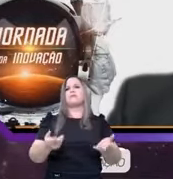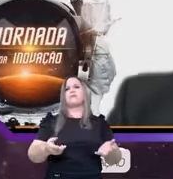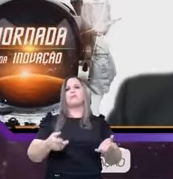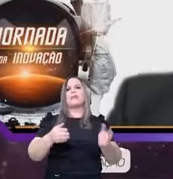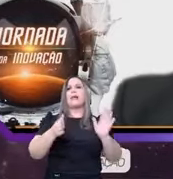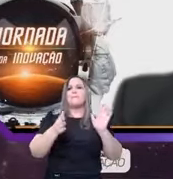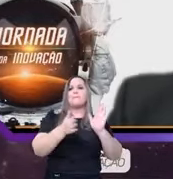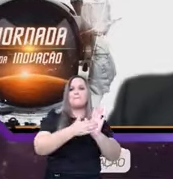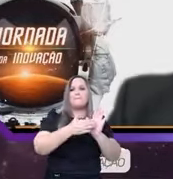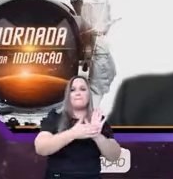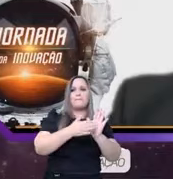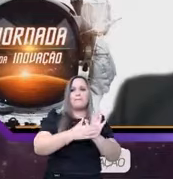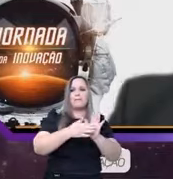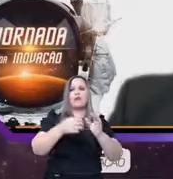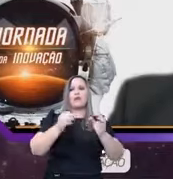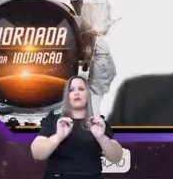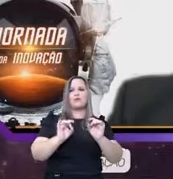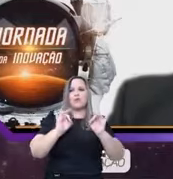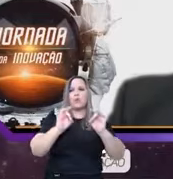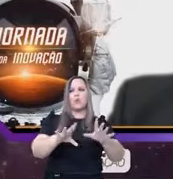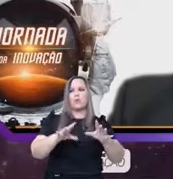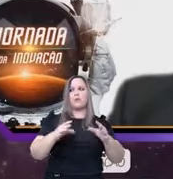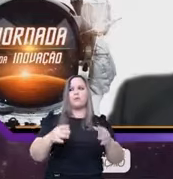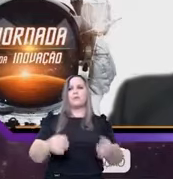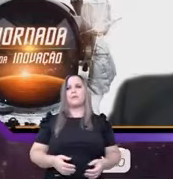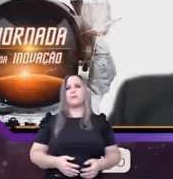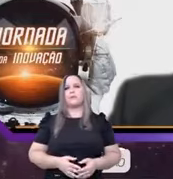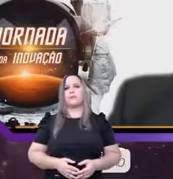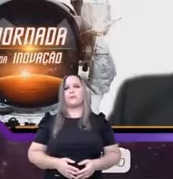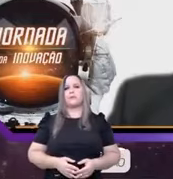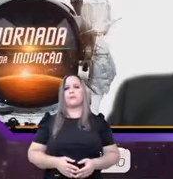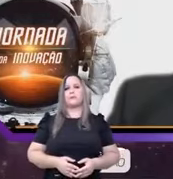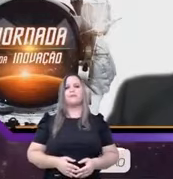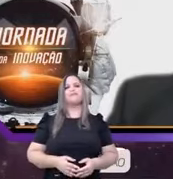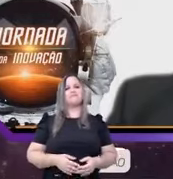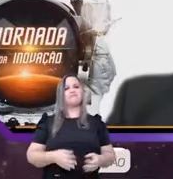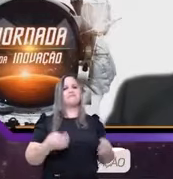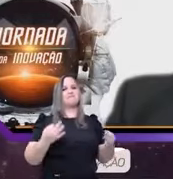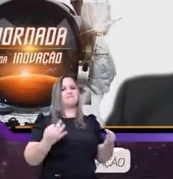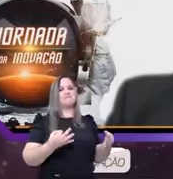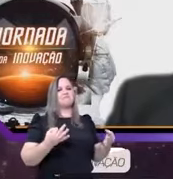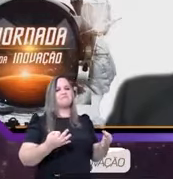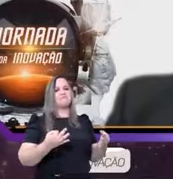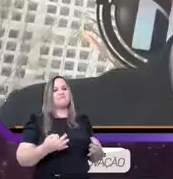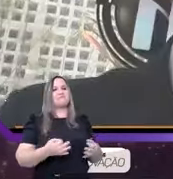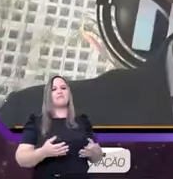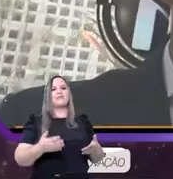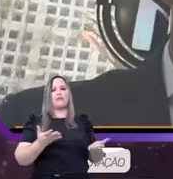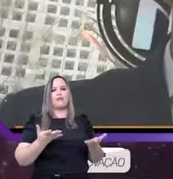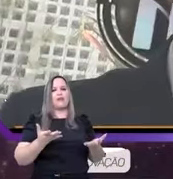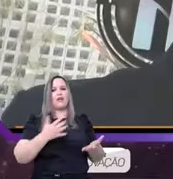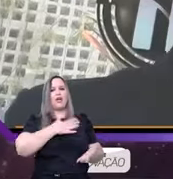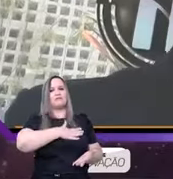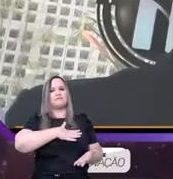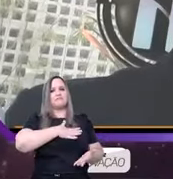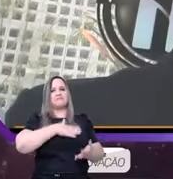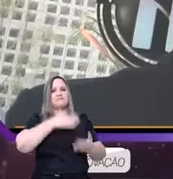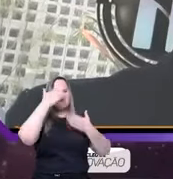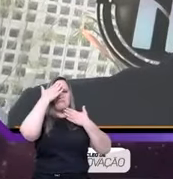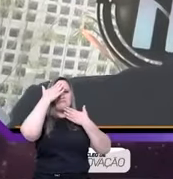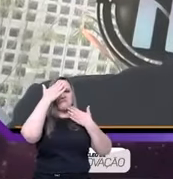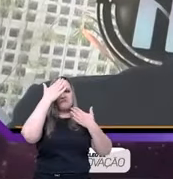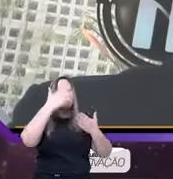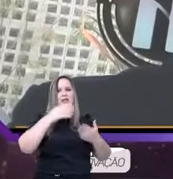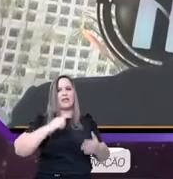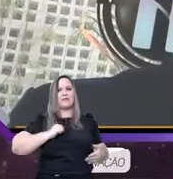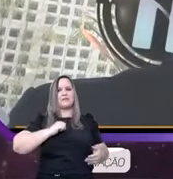do ágil dentro da execução do planejamento estratégico. Perfeito. Eu gostaria de agradecer as intervenções do Ministério